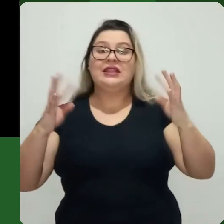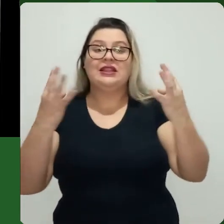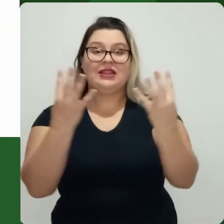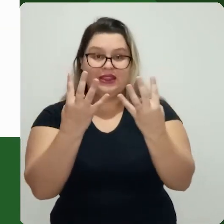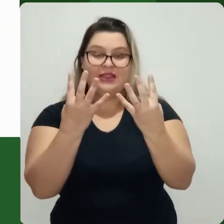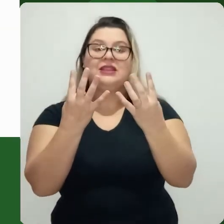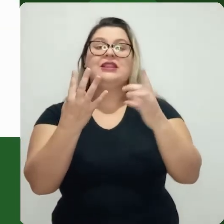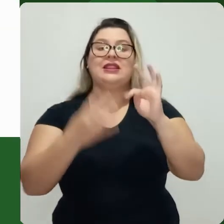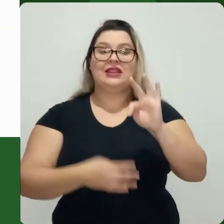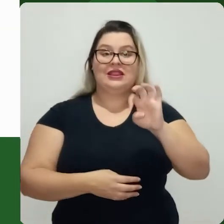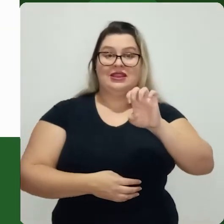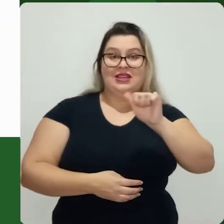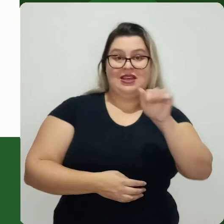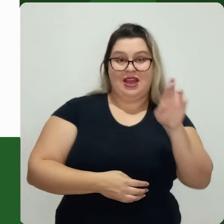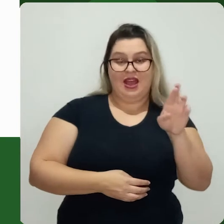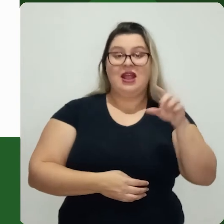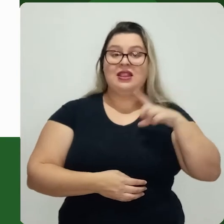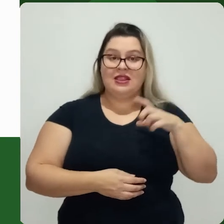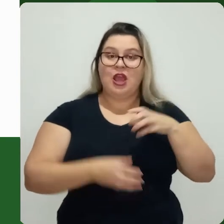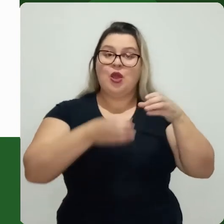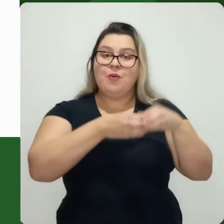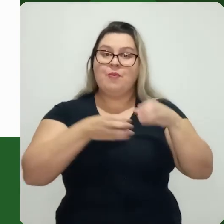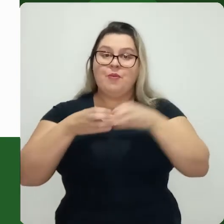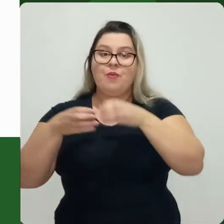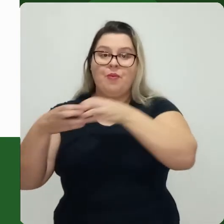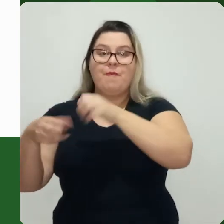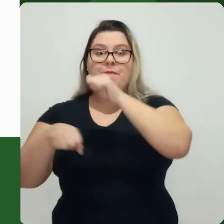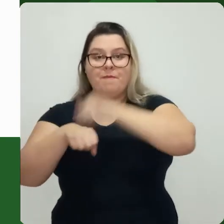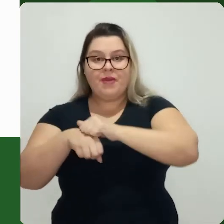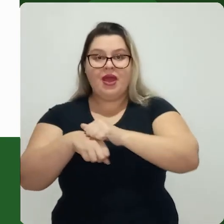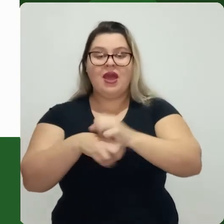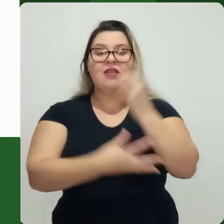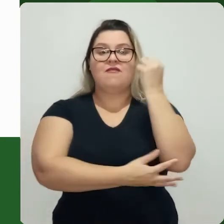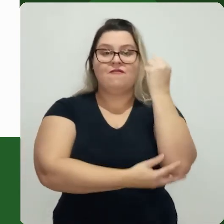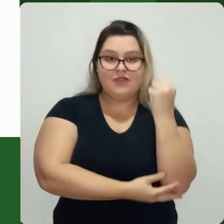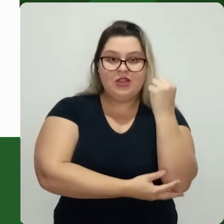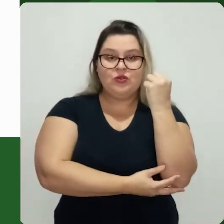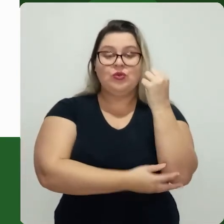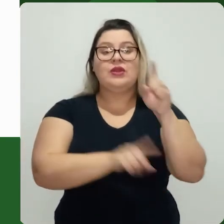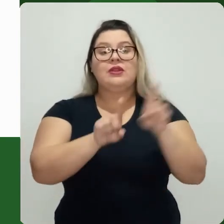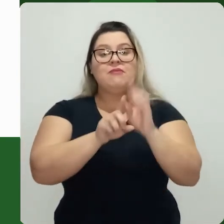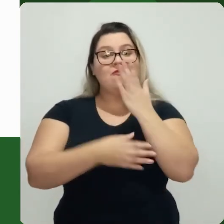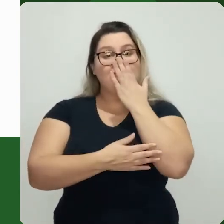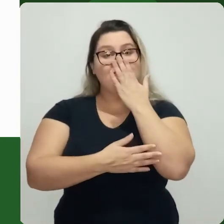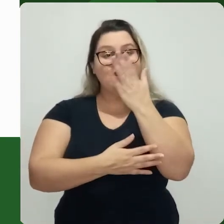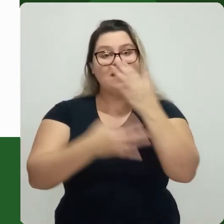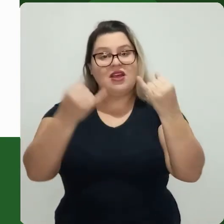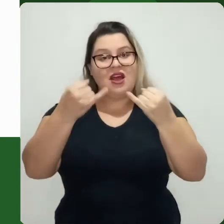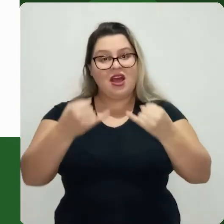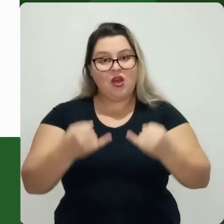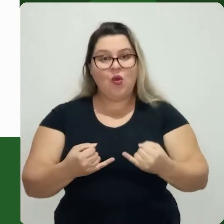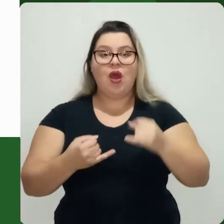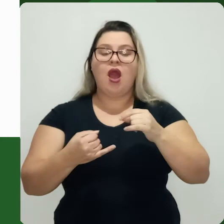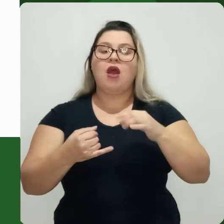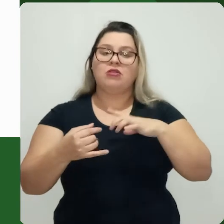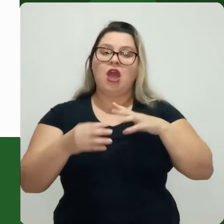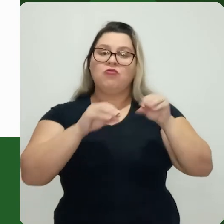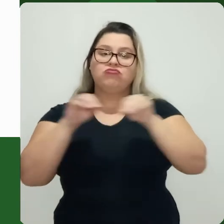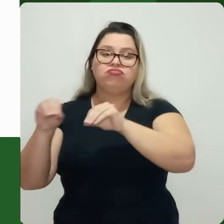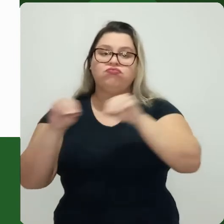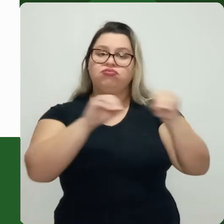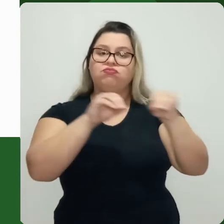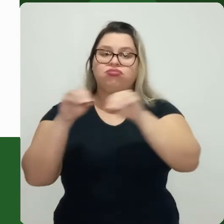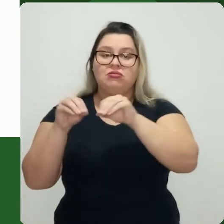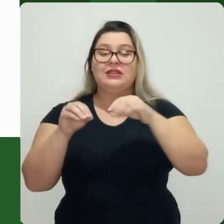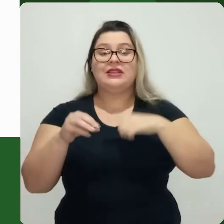Nos teares circulares, os blocos de pedras são fixos e a frontura de agulhas é móvel.